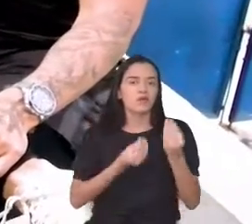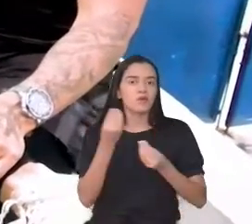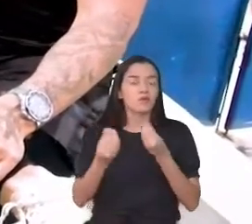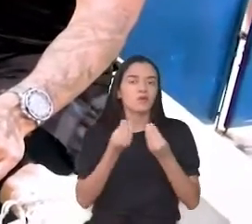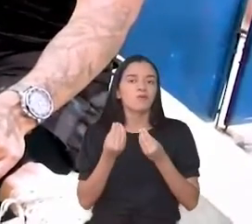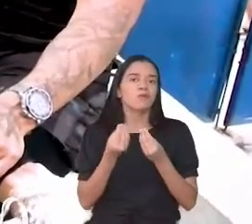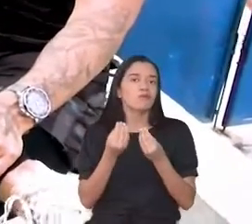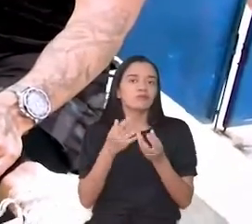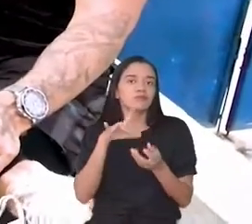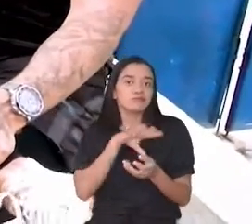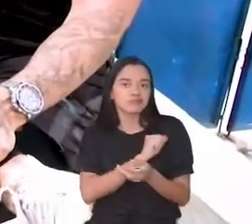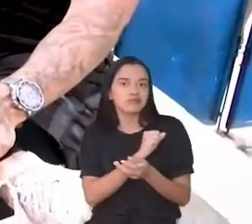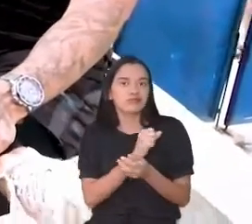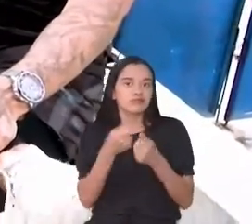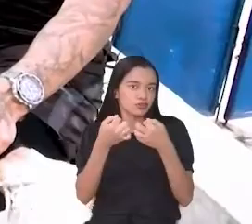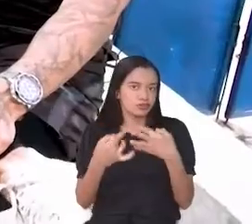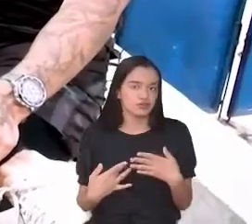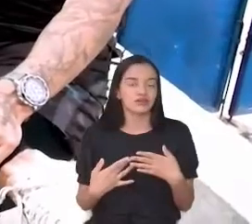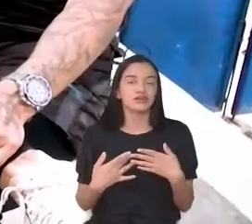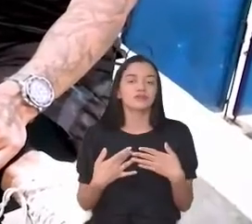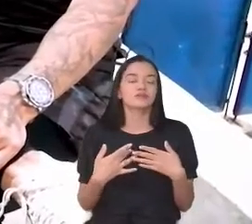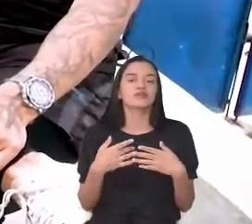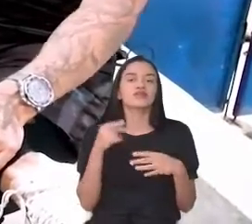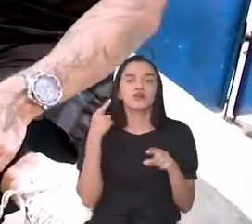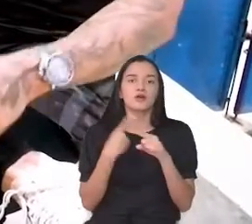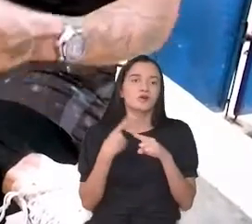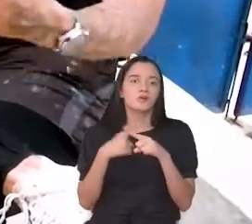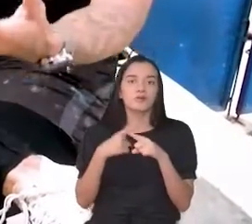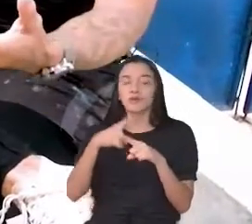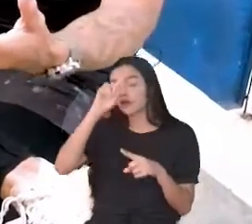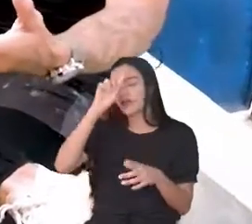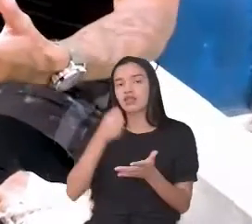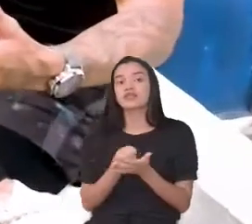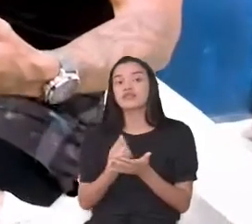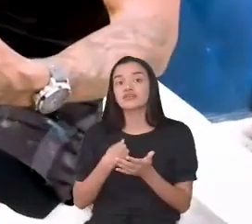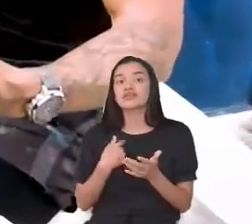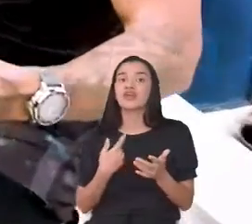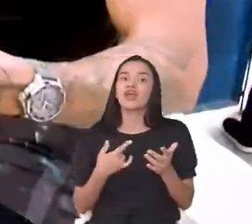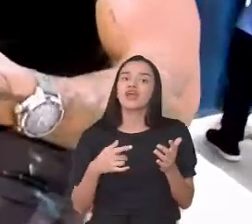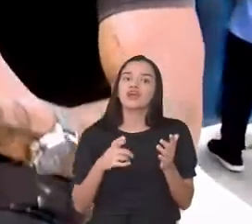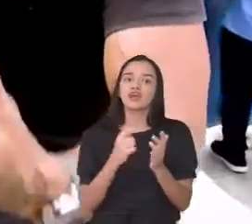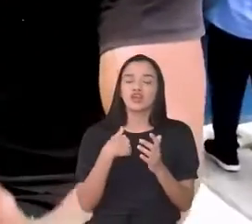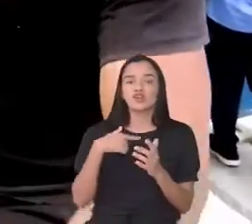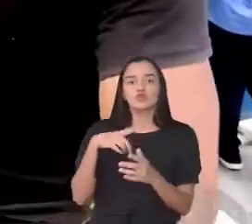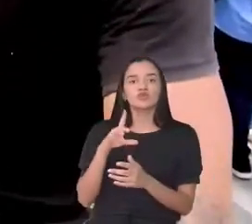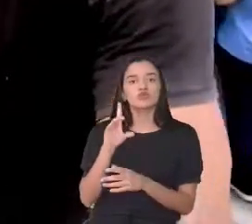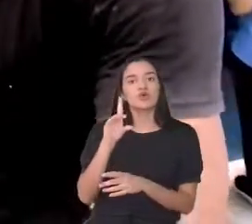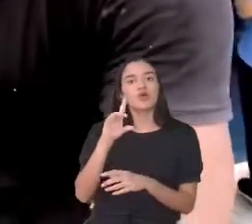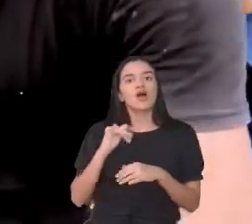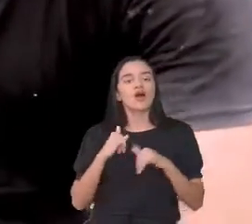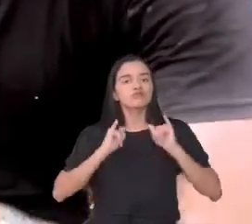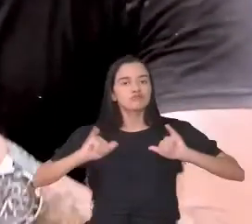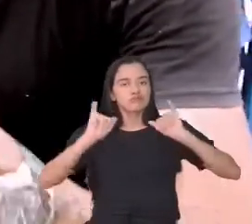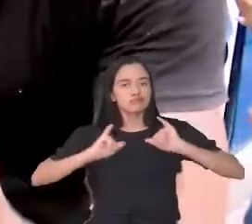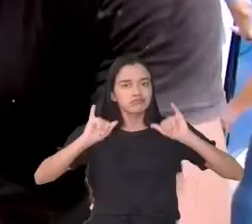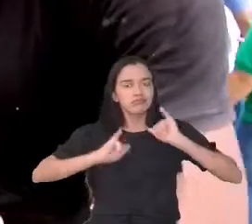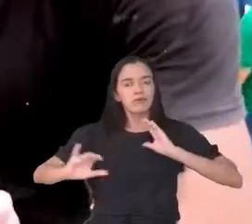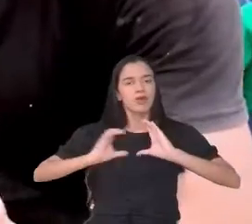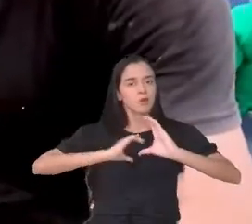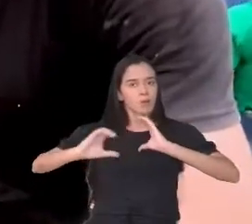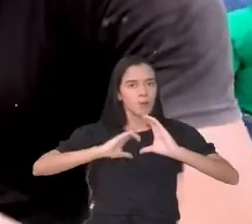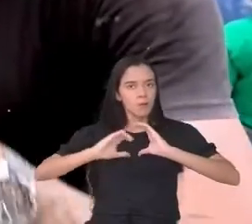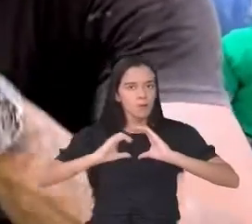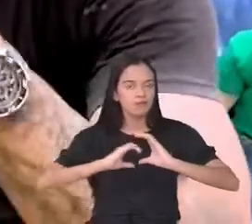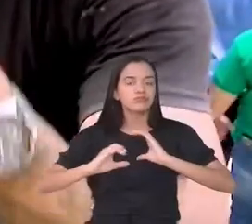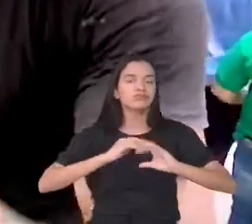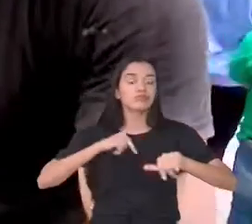amor. E eu decidi fazer isso porque eu sou designer de formação, trabalho com publicidade e comunicação há 20